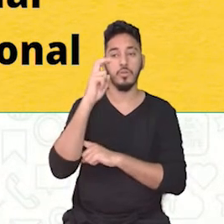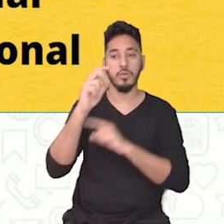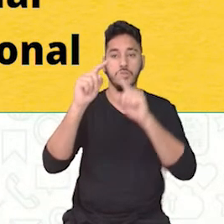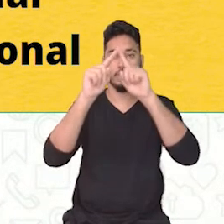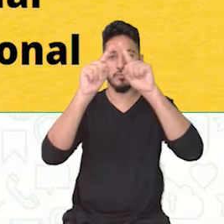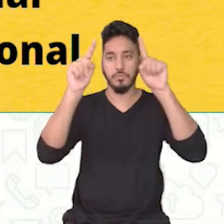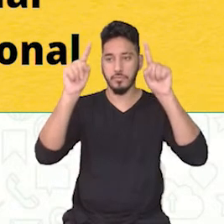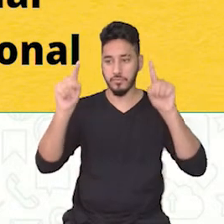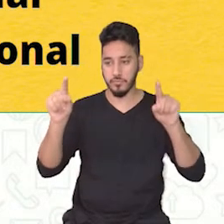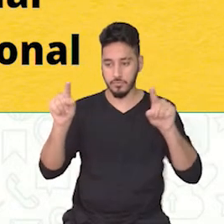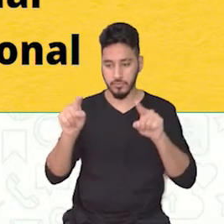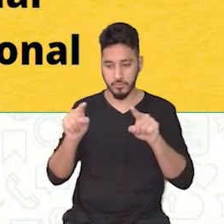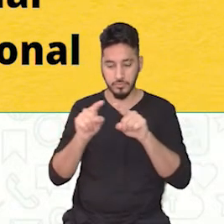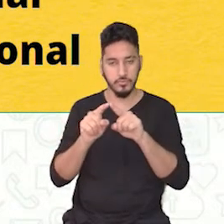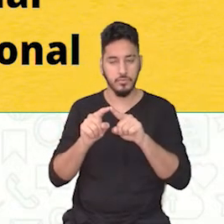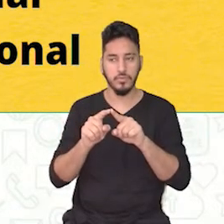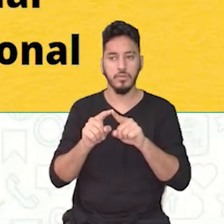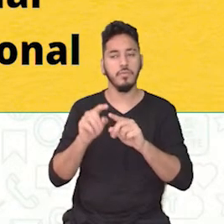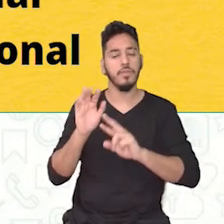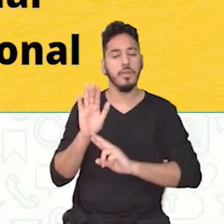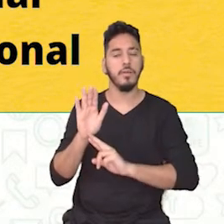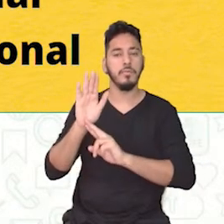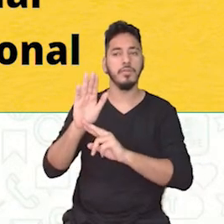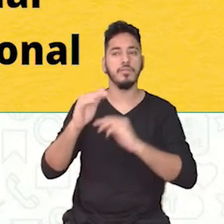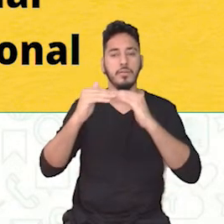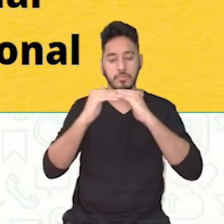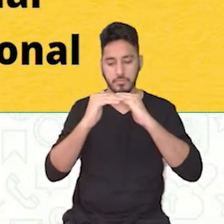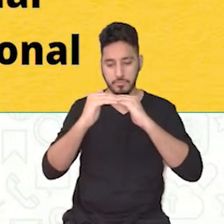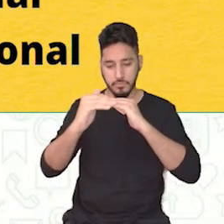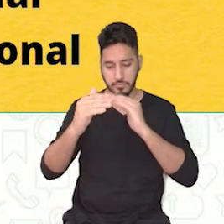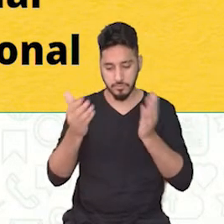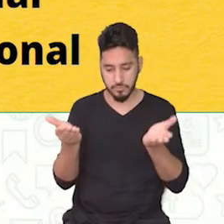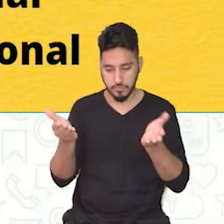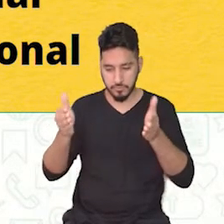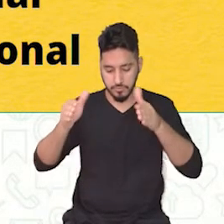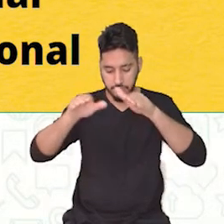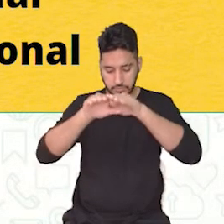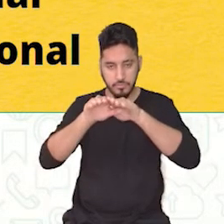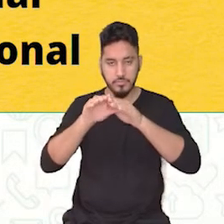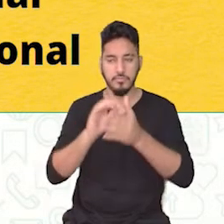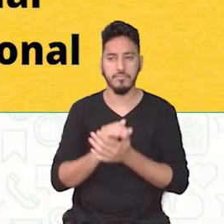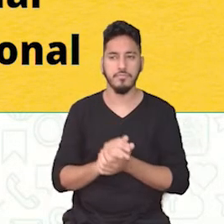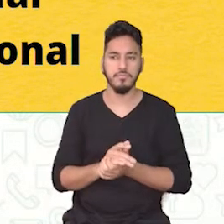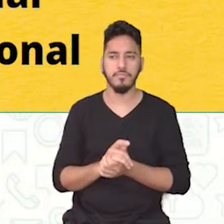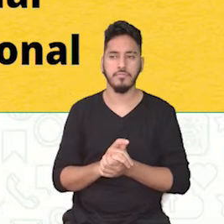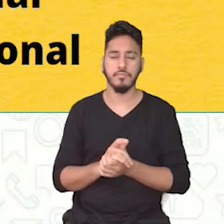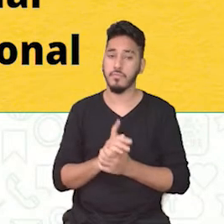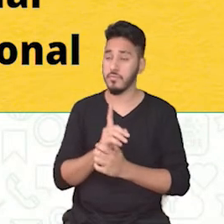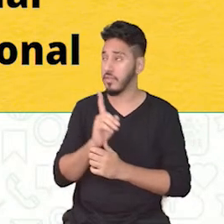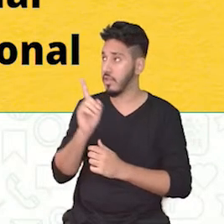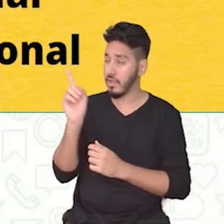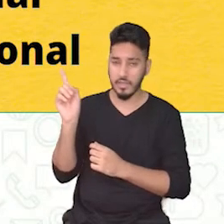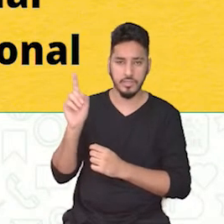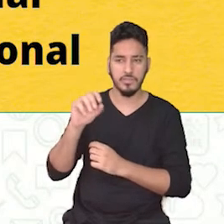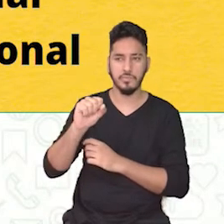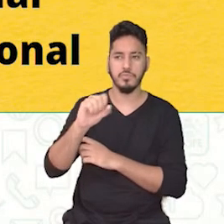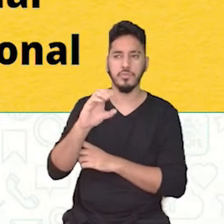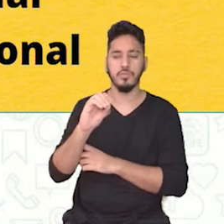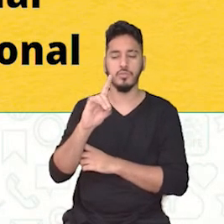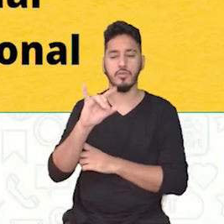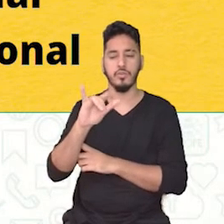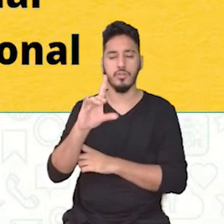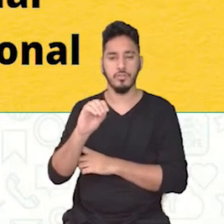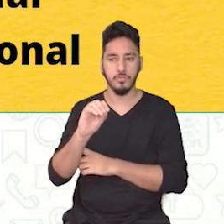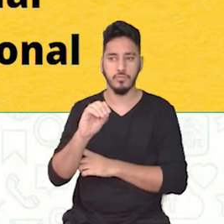congruentes, representa a planificação de um sólido geométrico. Este sólido é